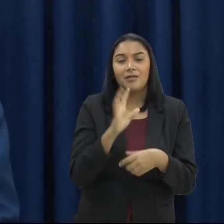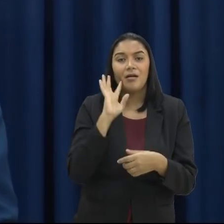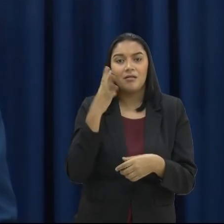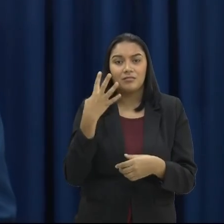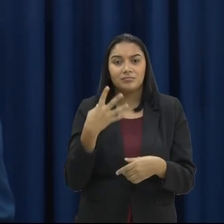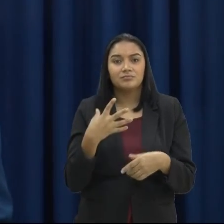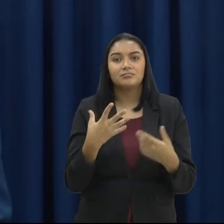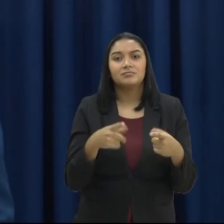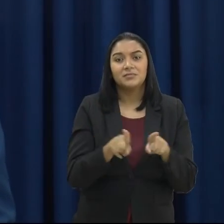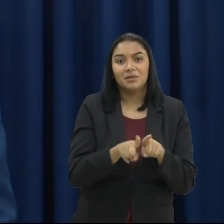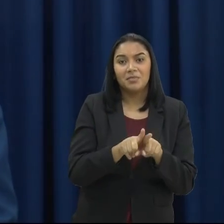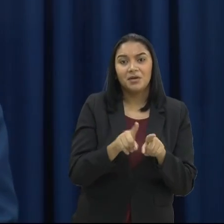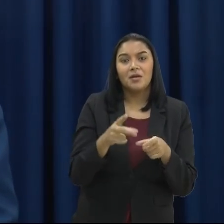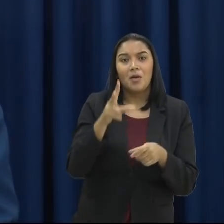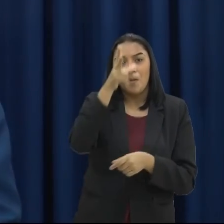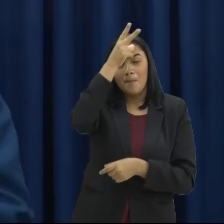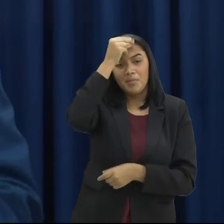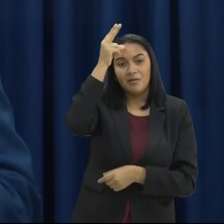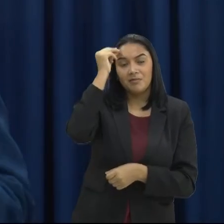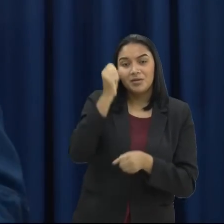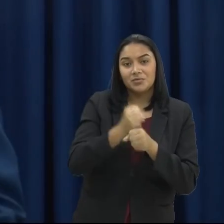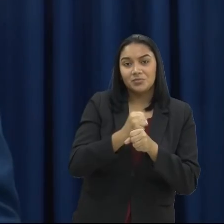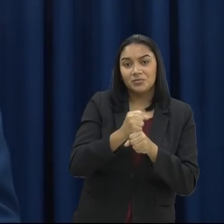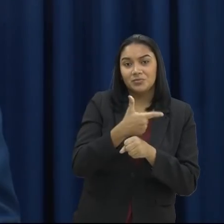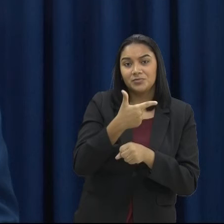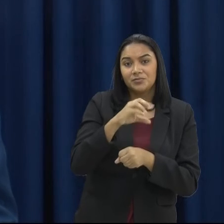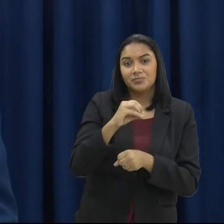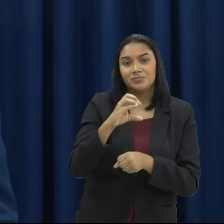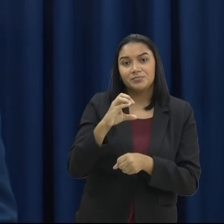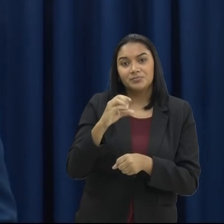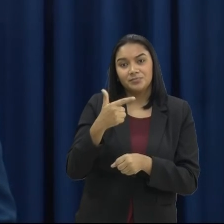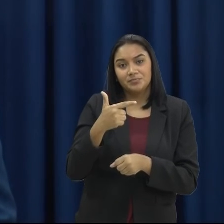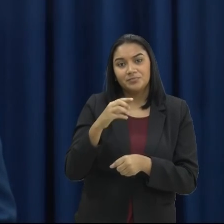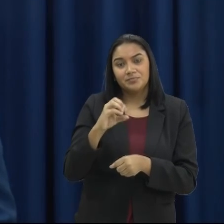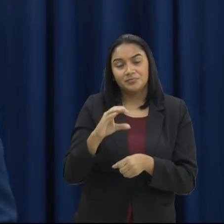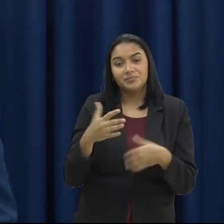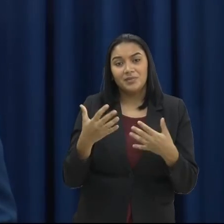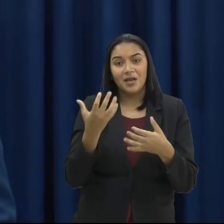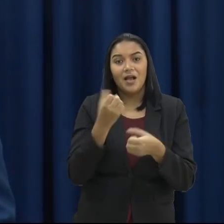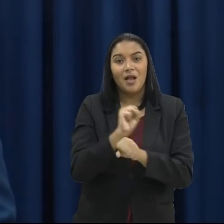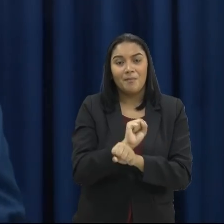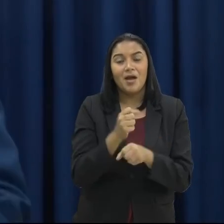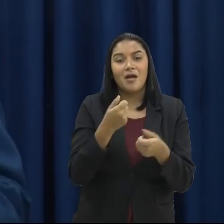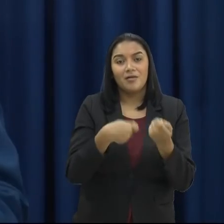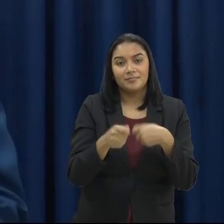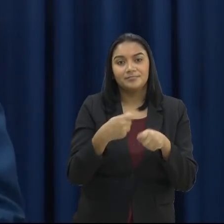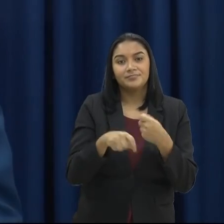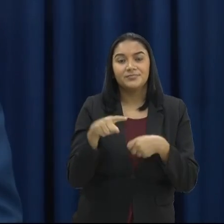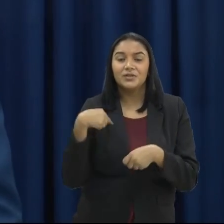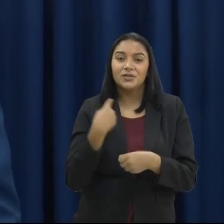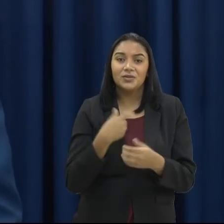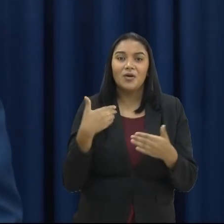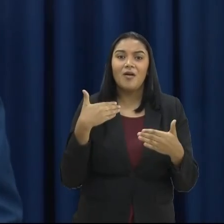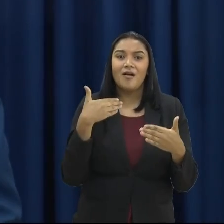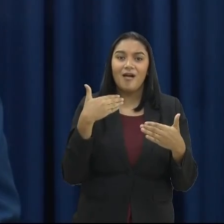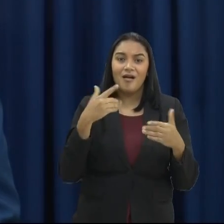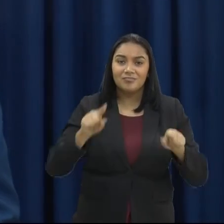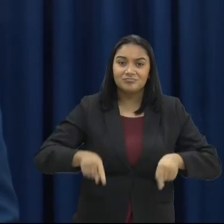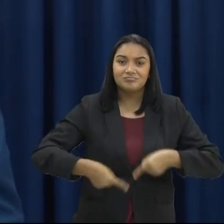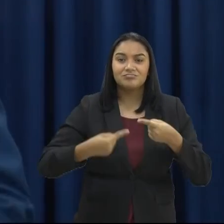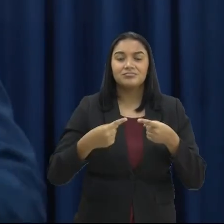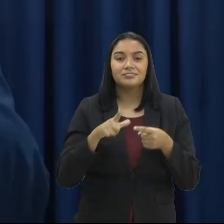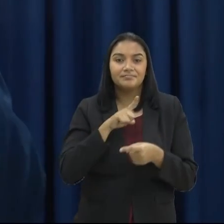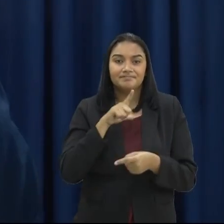pelo prefeito em 2020, a economia parou. E nós vamos enfrentar isso. Esse é o grande desafio do próximo